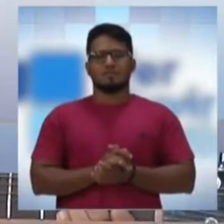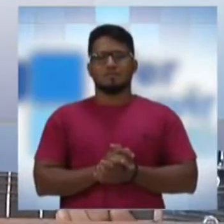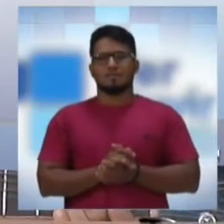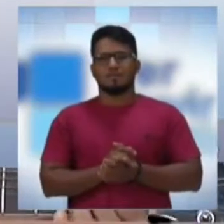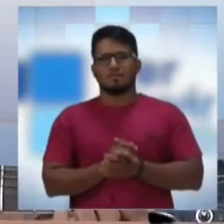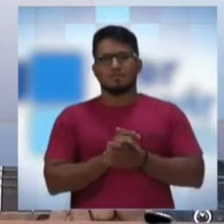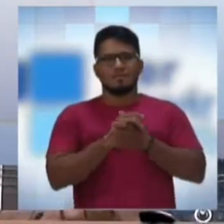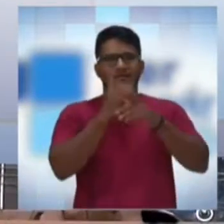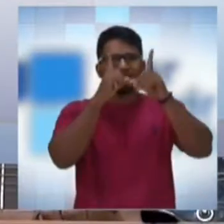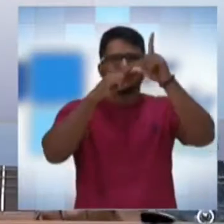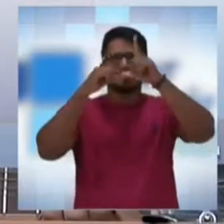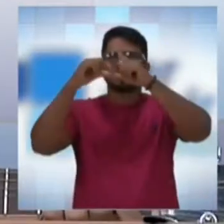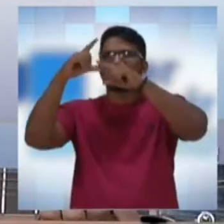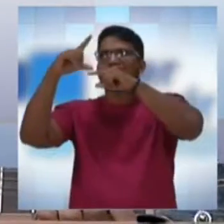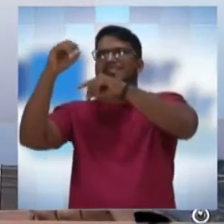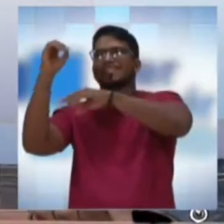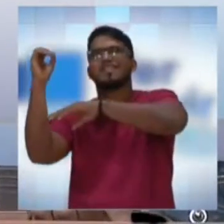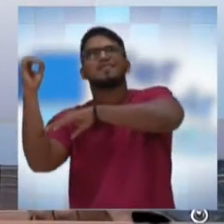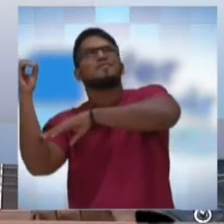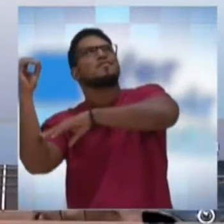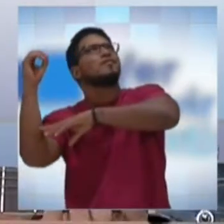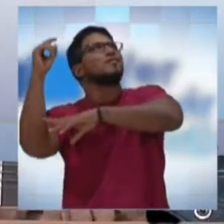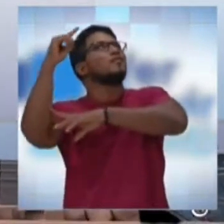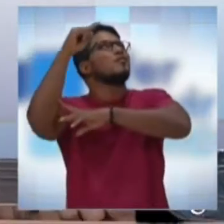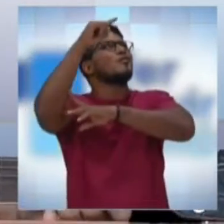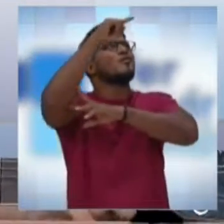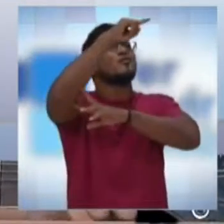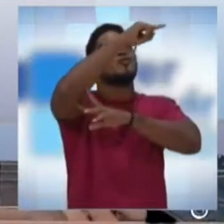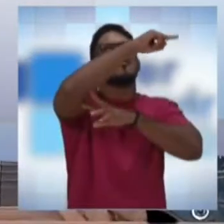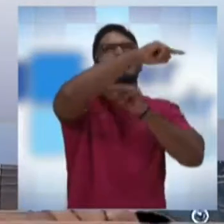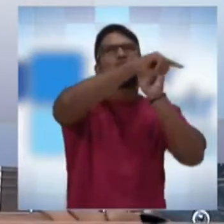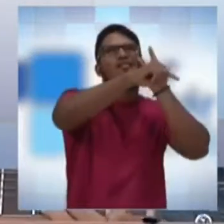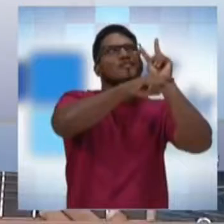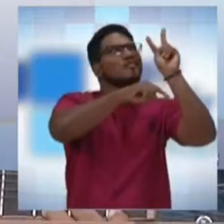de estrela caindo bem